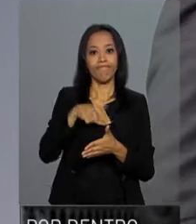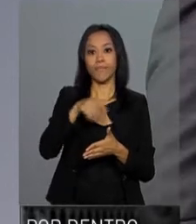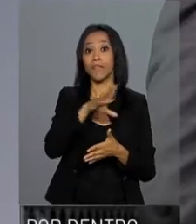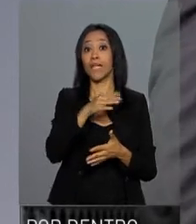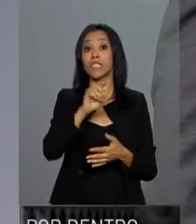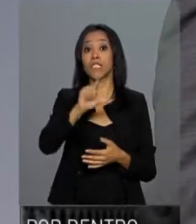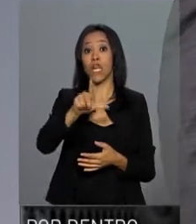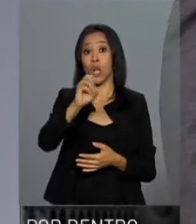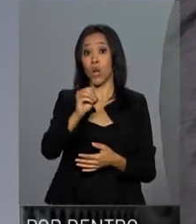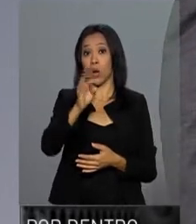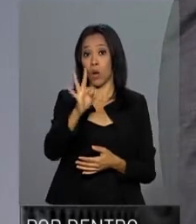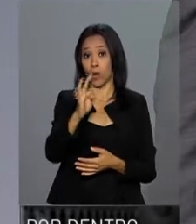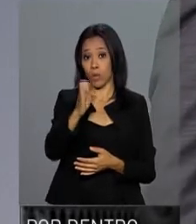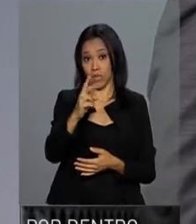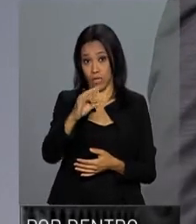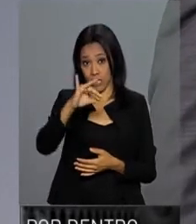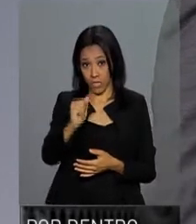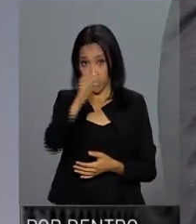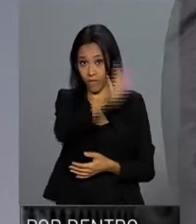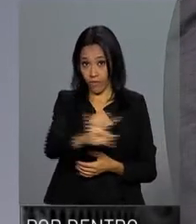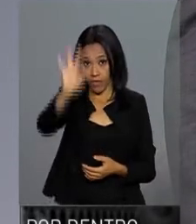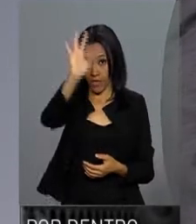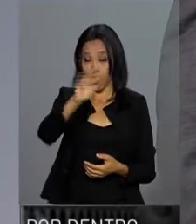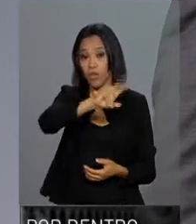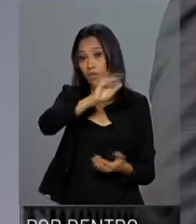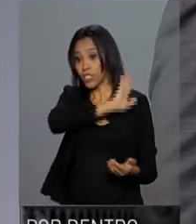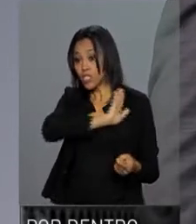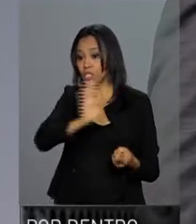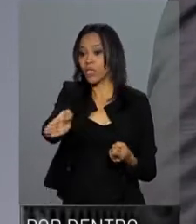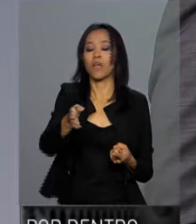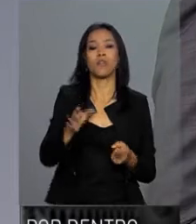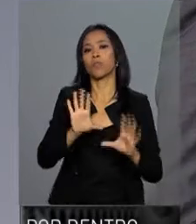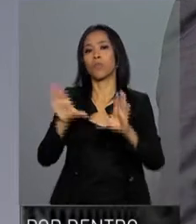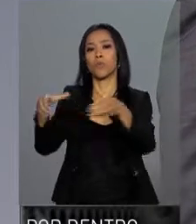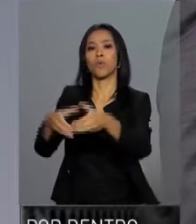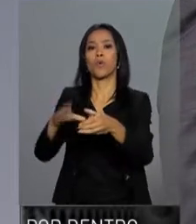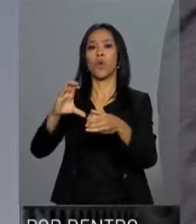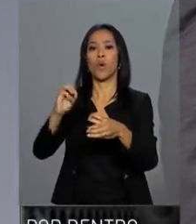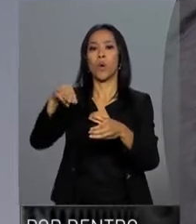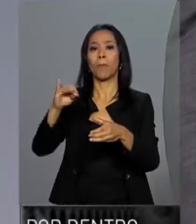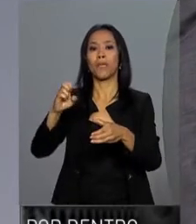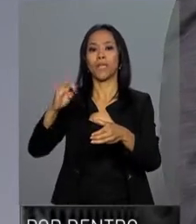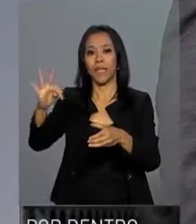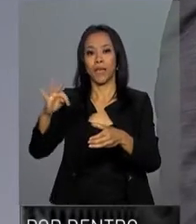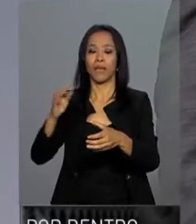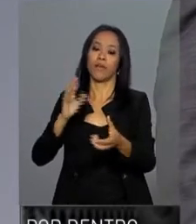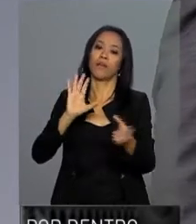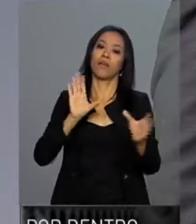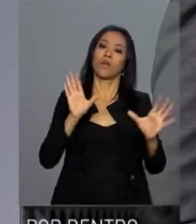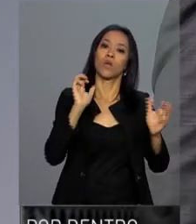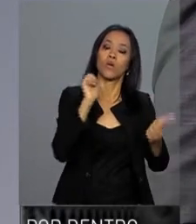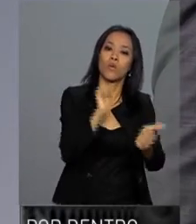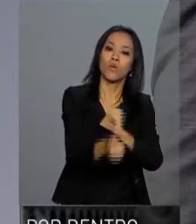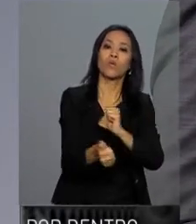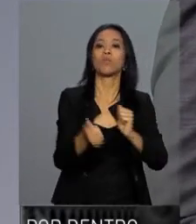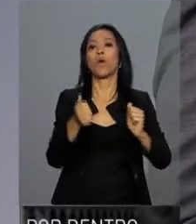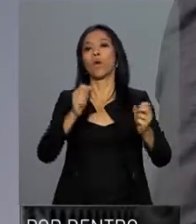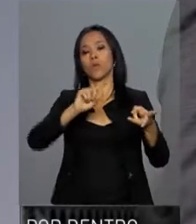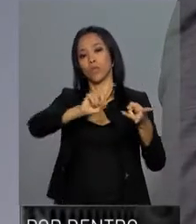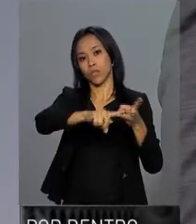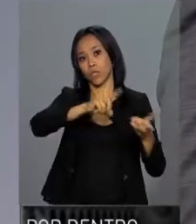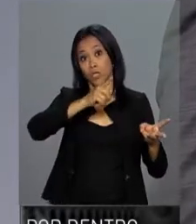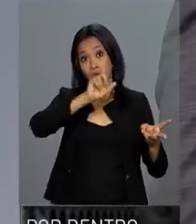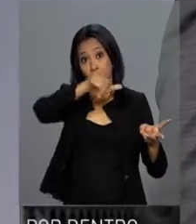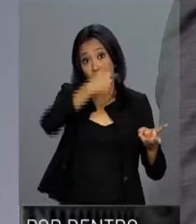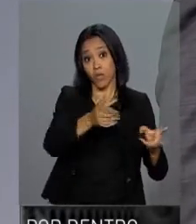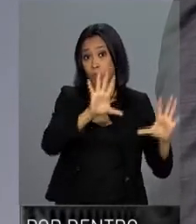federais diretamente para as confederações para o comitê olímpico brasileiro por comitê de clubes brasileiros para o comitê paraolímpico